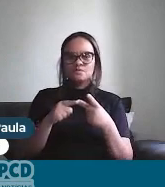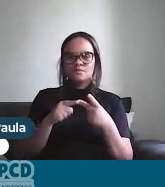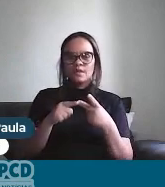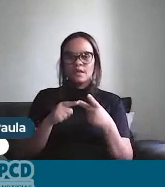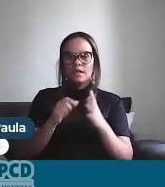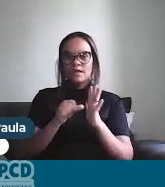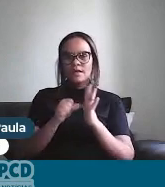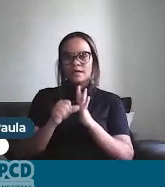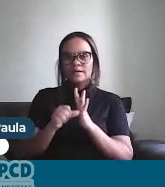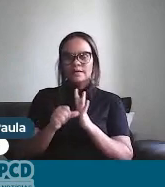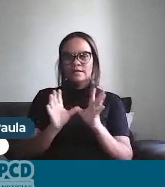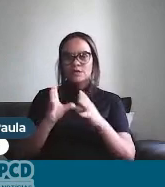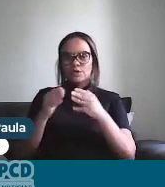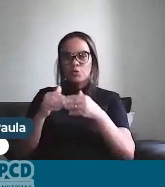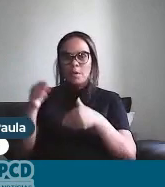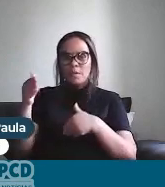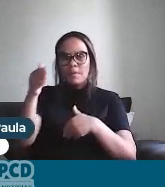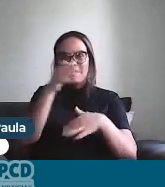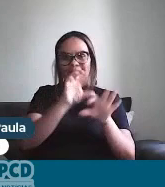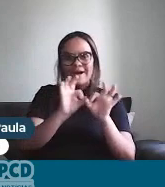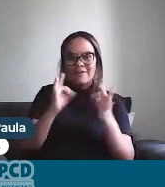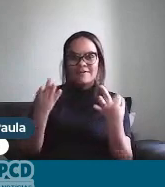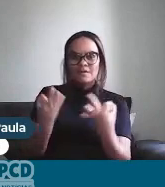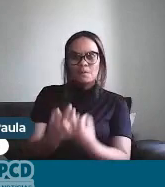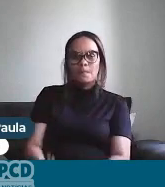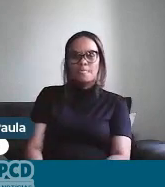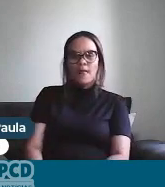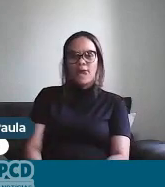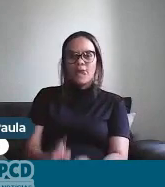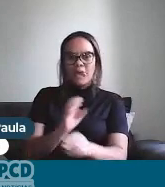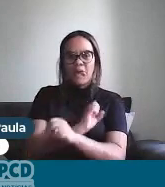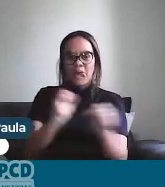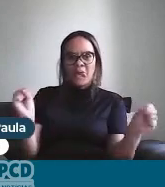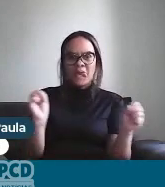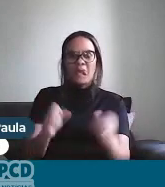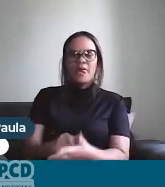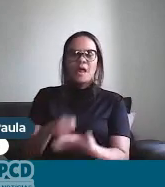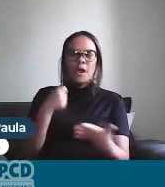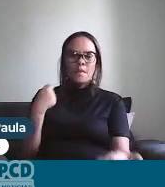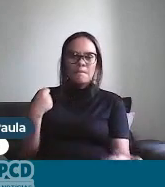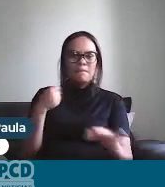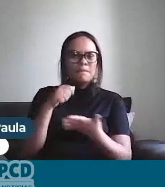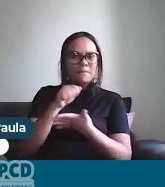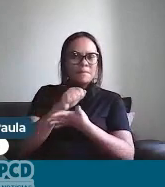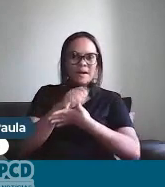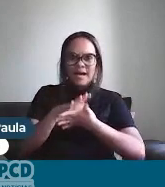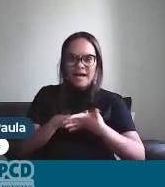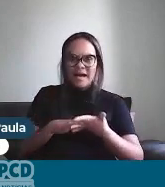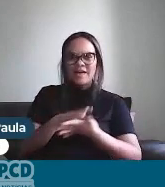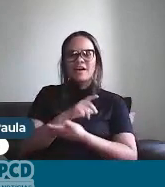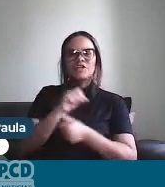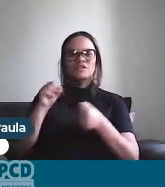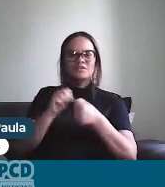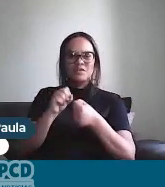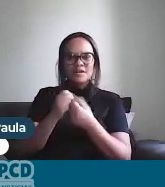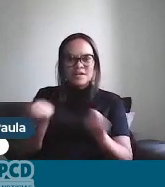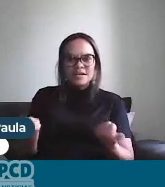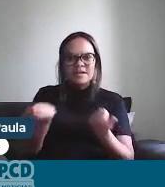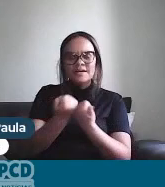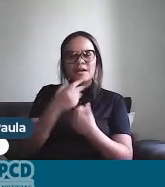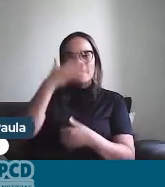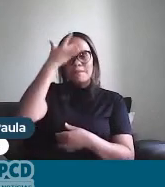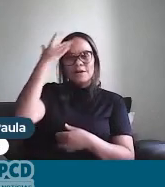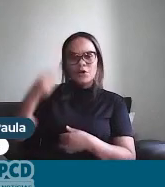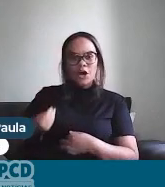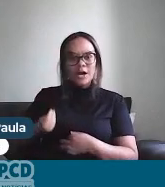tem muitos grupos por aí de pais, né? Isso é um ótimo exercício, né? Um ótimo suporte, porque são pessoas que estão vivendo a